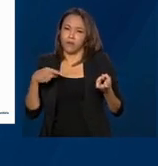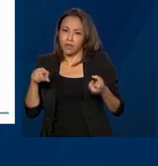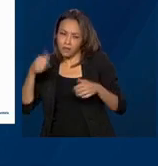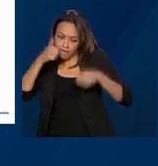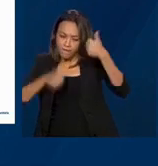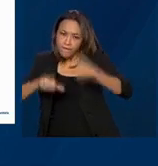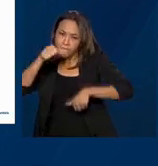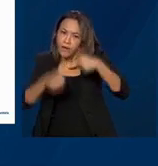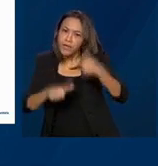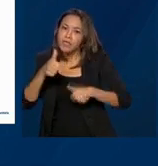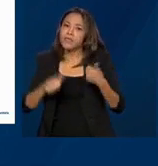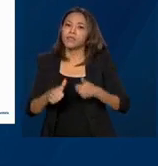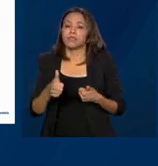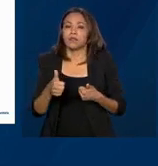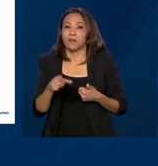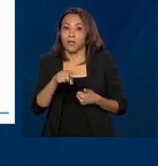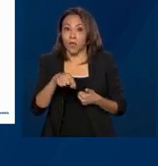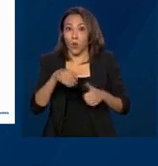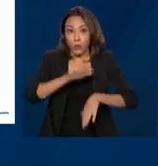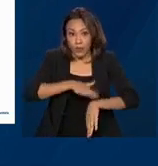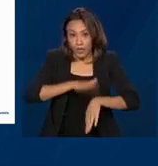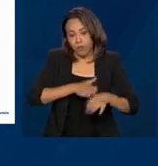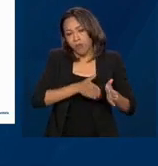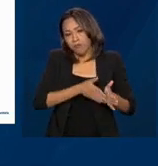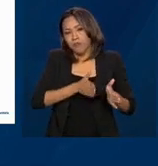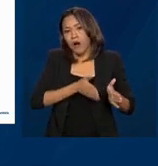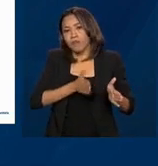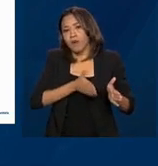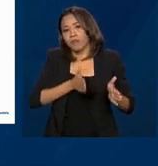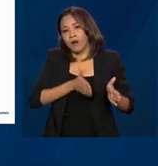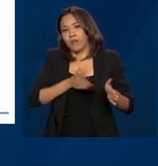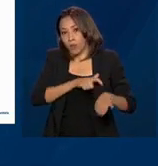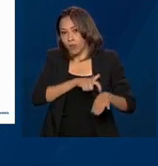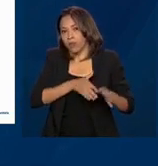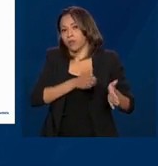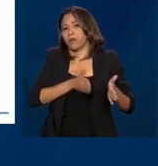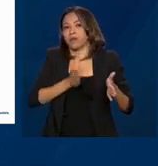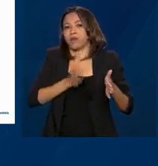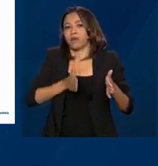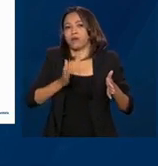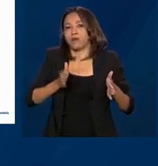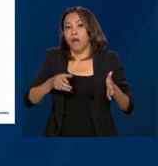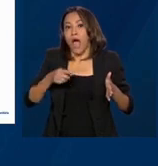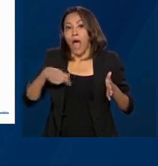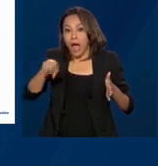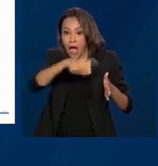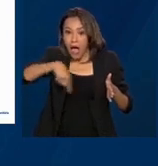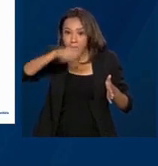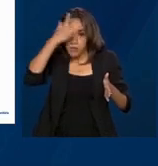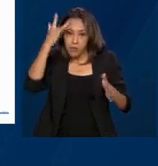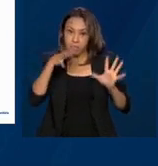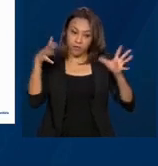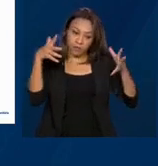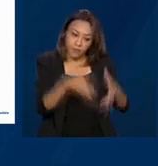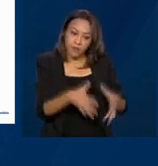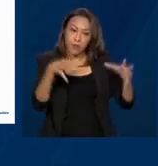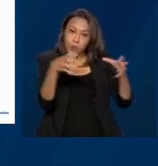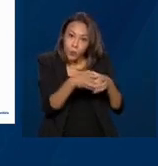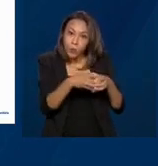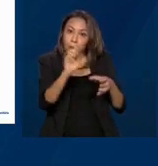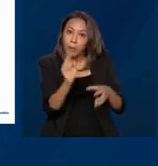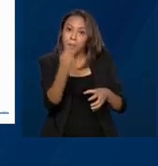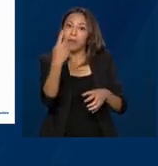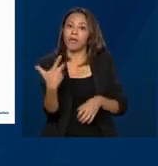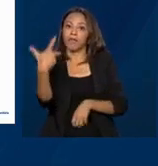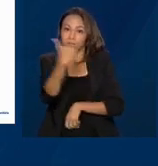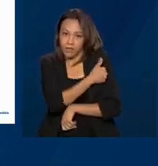Ou seja, à medida que o tempo passa, os participantes da pesquisa tomaram a primeira dose, 15